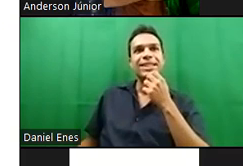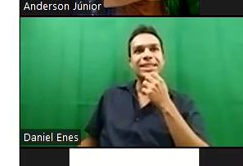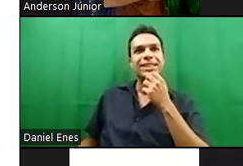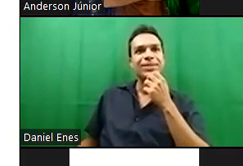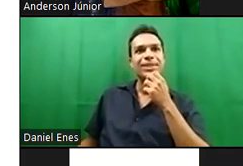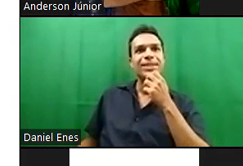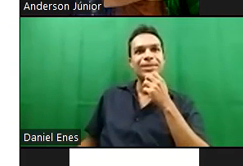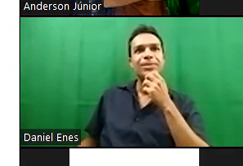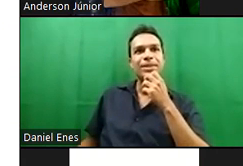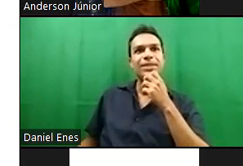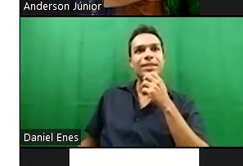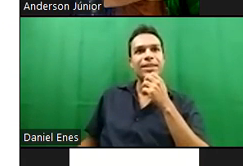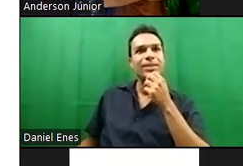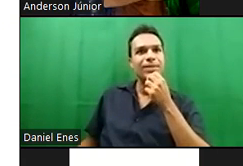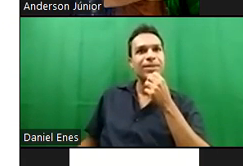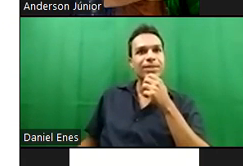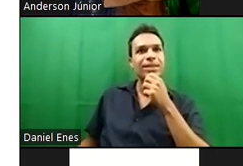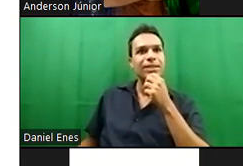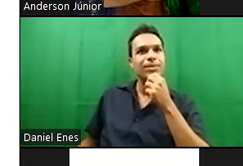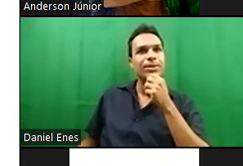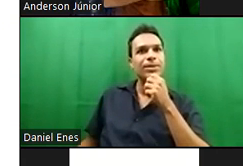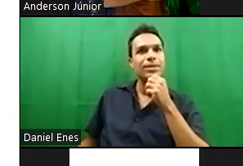com ele sobre isso. Só que